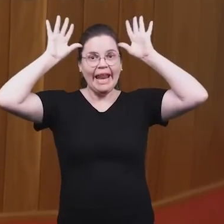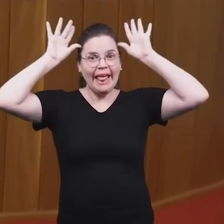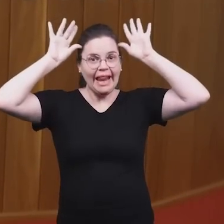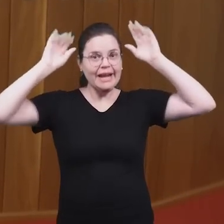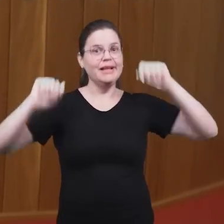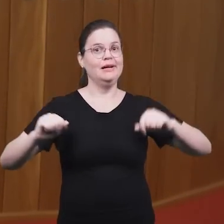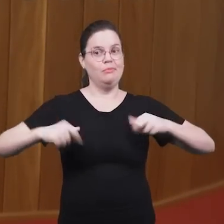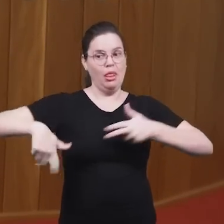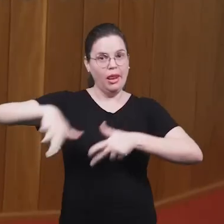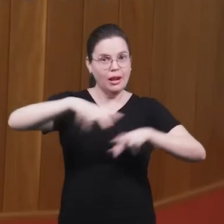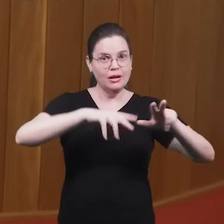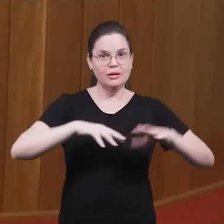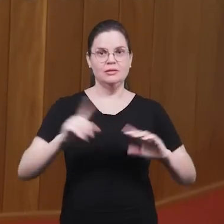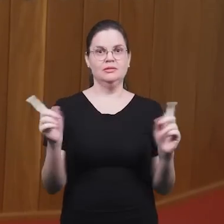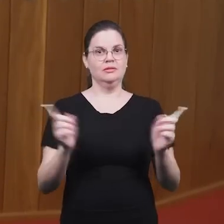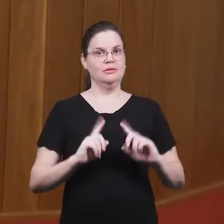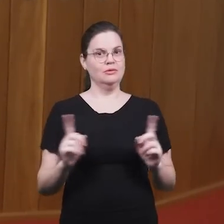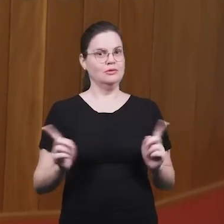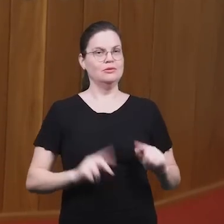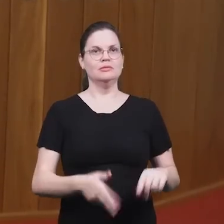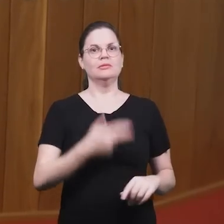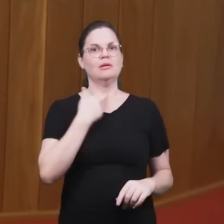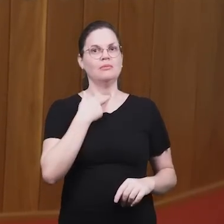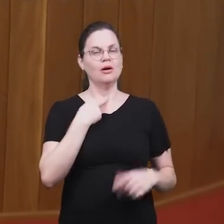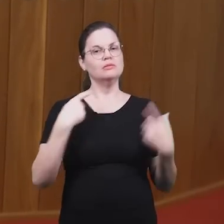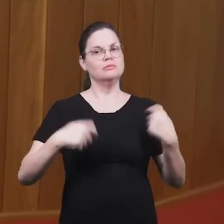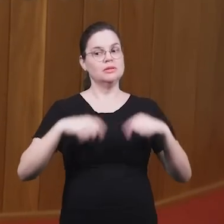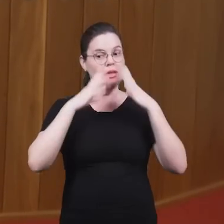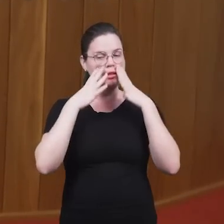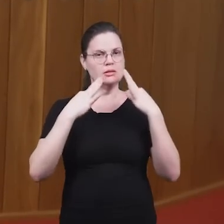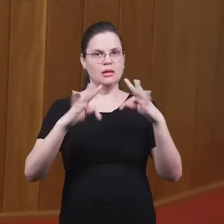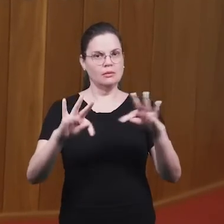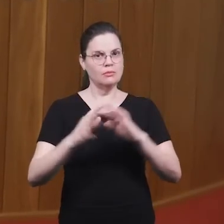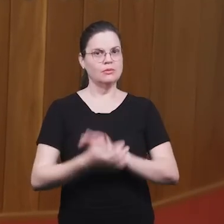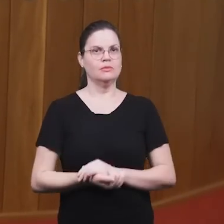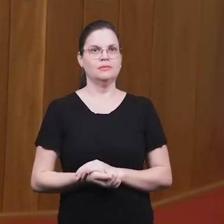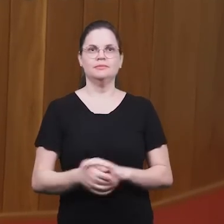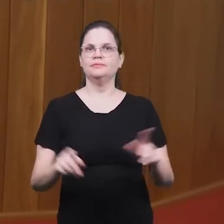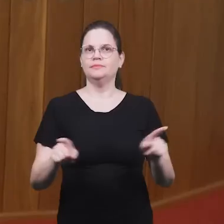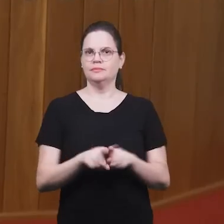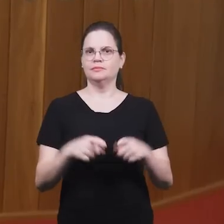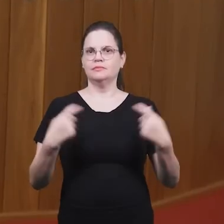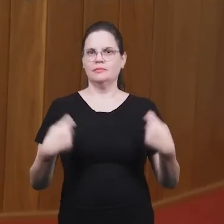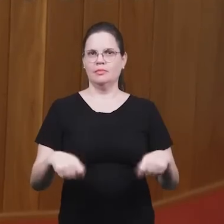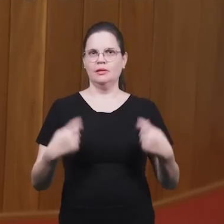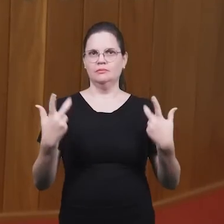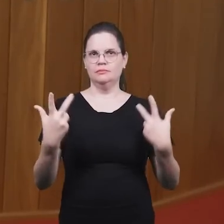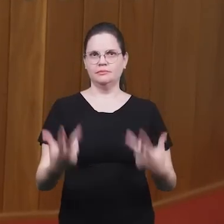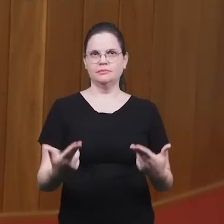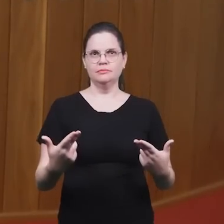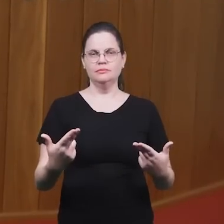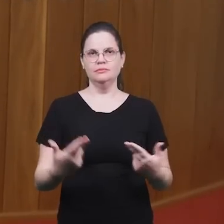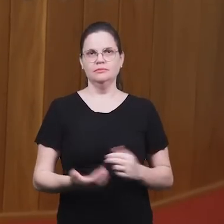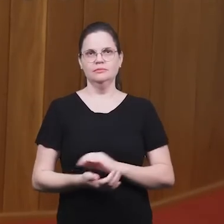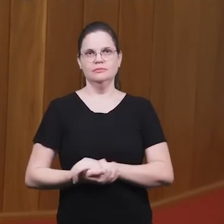hein? Mas nós temos que pensar no nosso testemunho. E temos que fazer como um